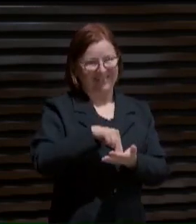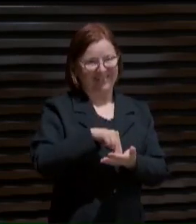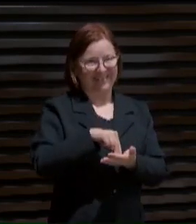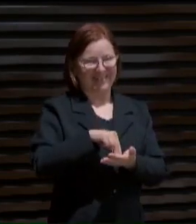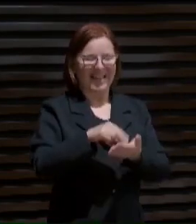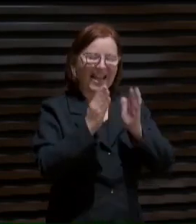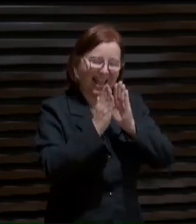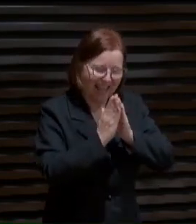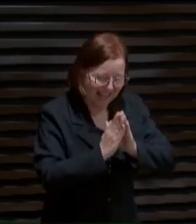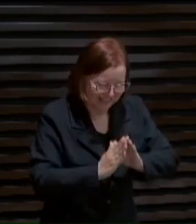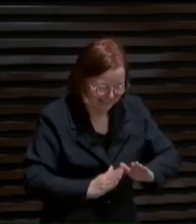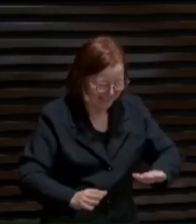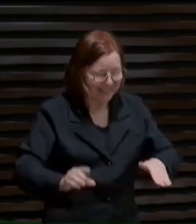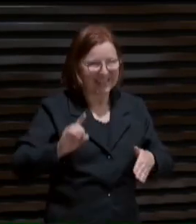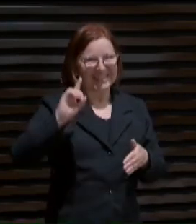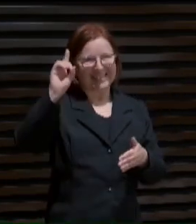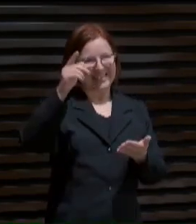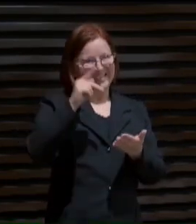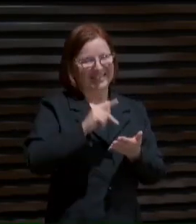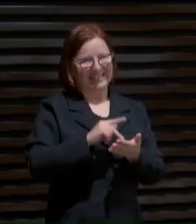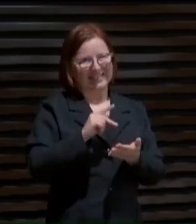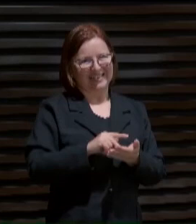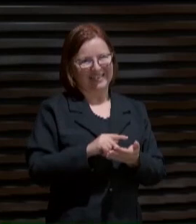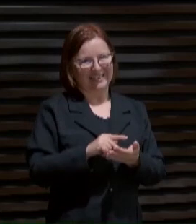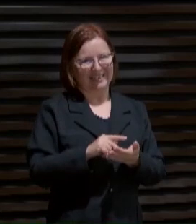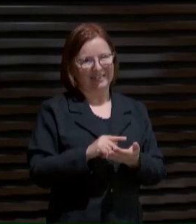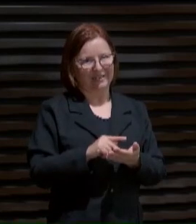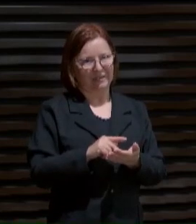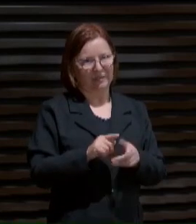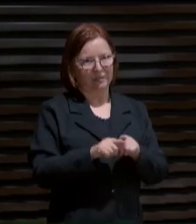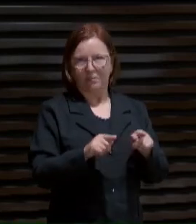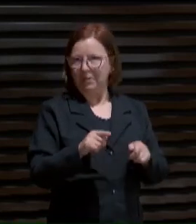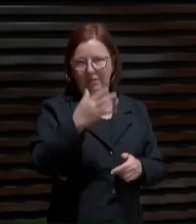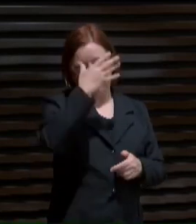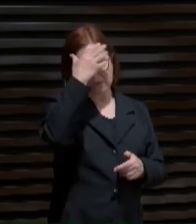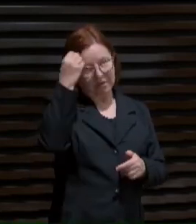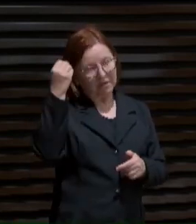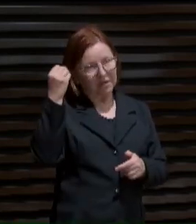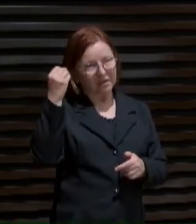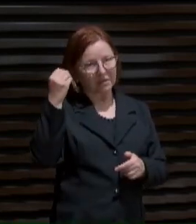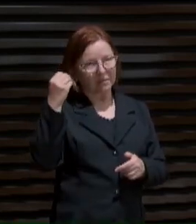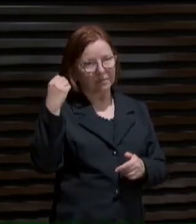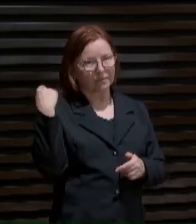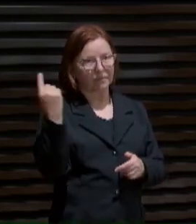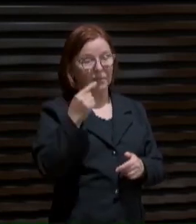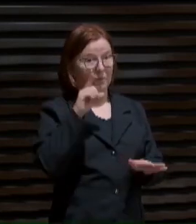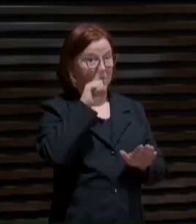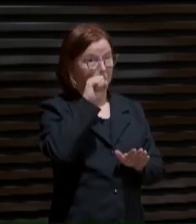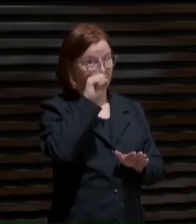e adorar a Deus de verdade mas não esqueça de uma coisa nós corremos o risco